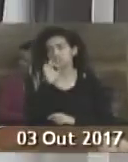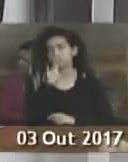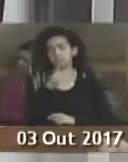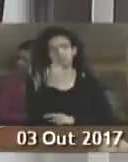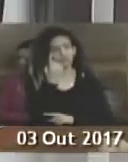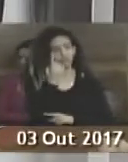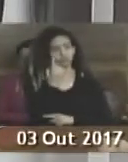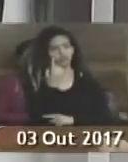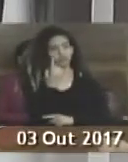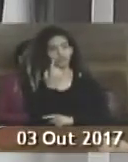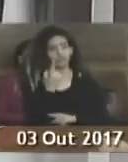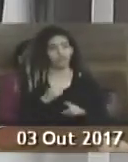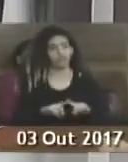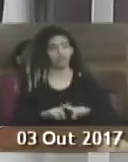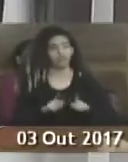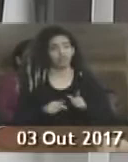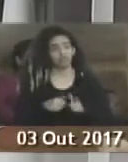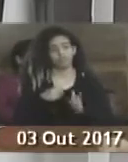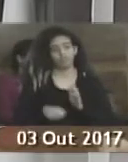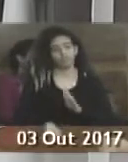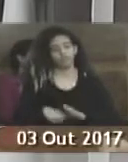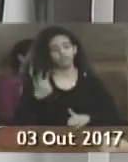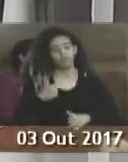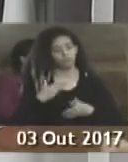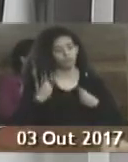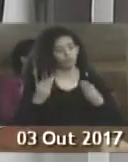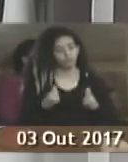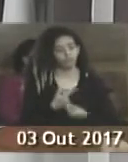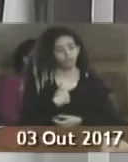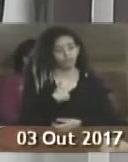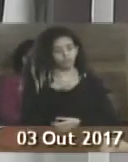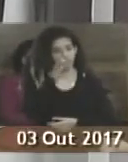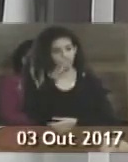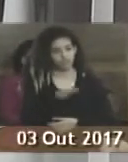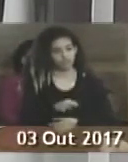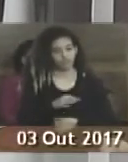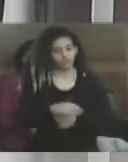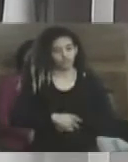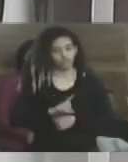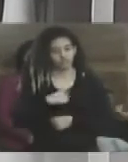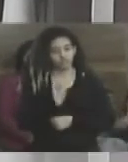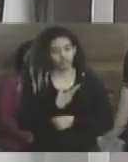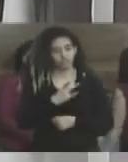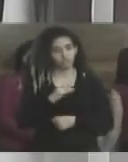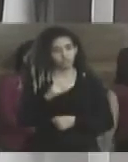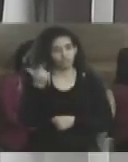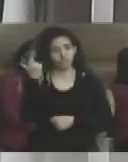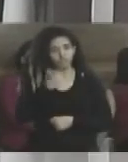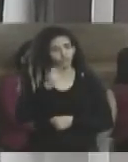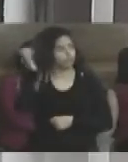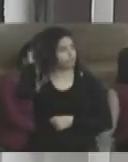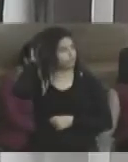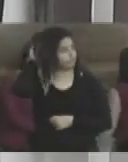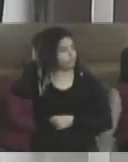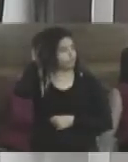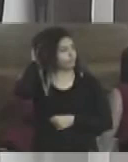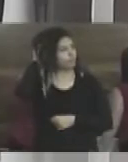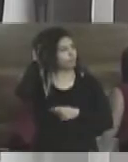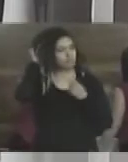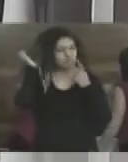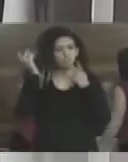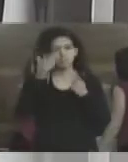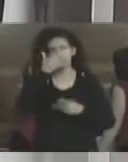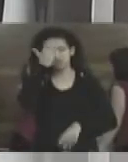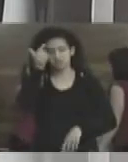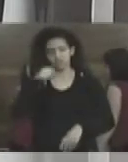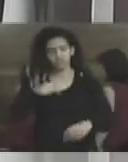uma, que seja a primeira de muitas. Tenho certeza que nós vamos ganhar isso daí. E muitos dizem aí que essa casa aqui, às